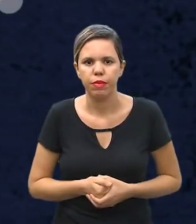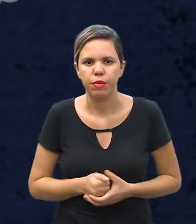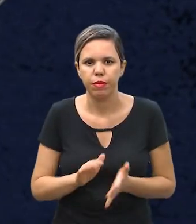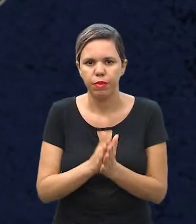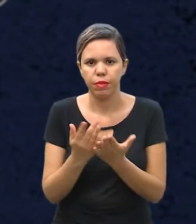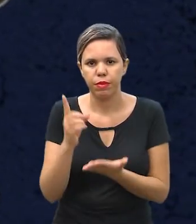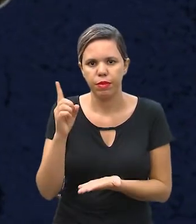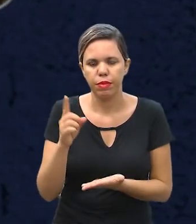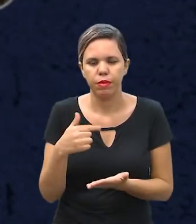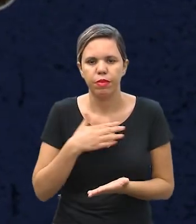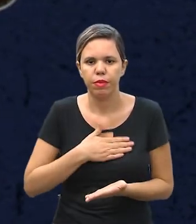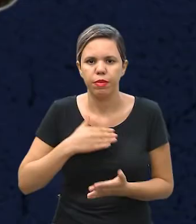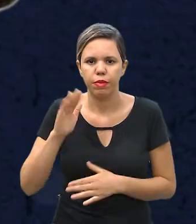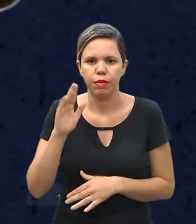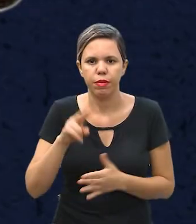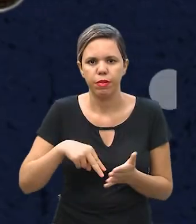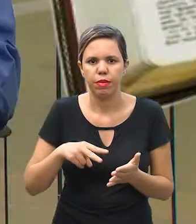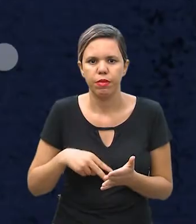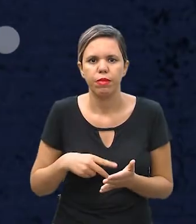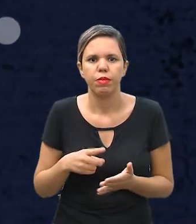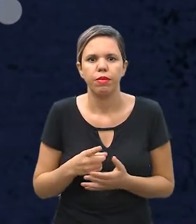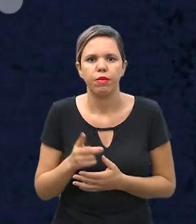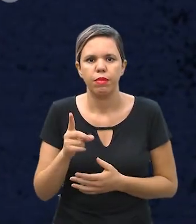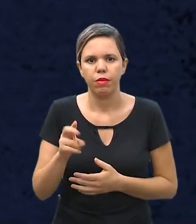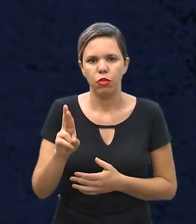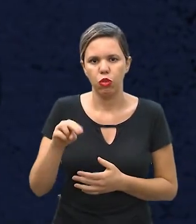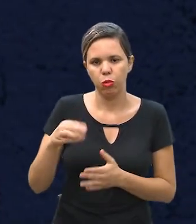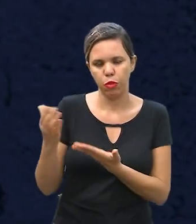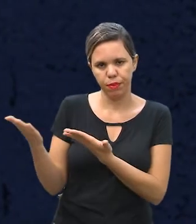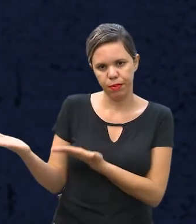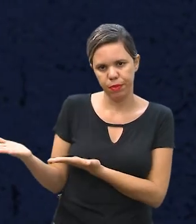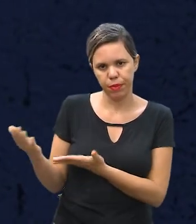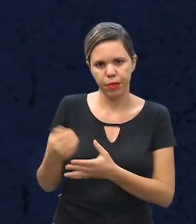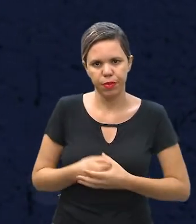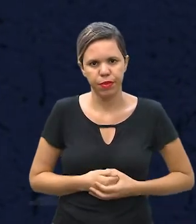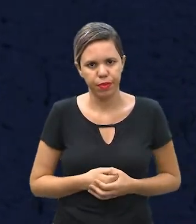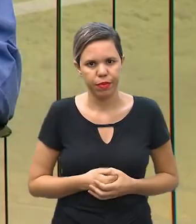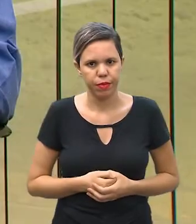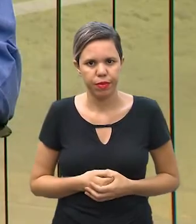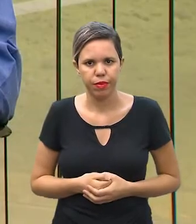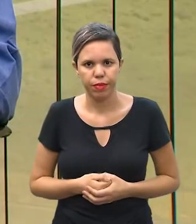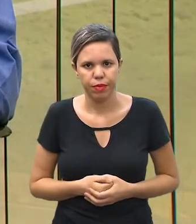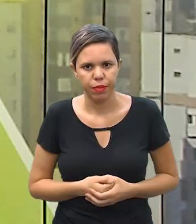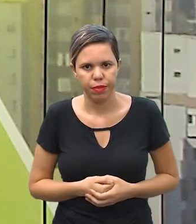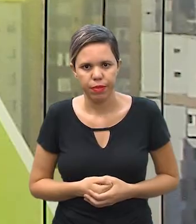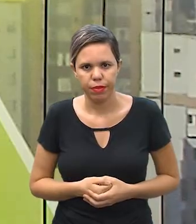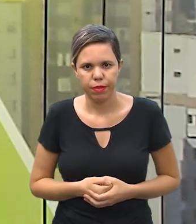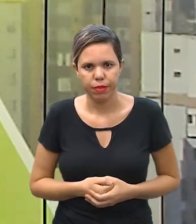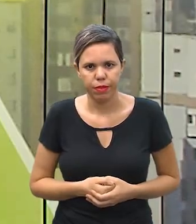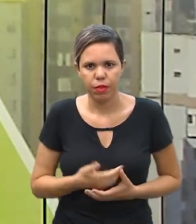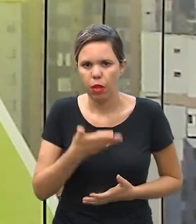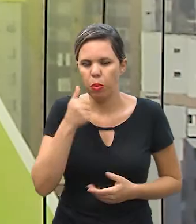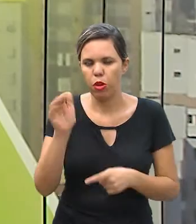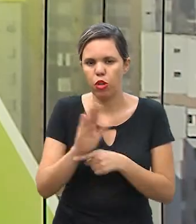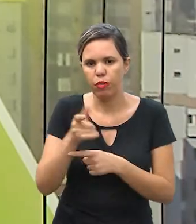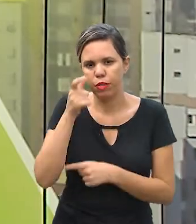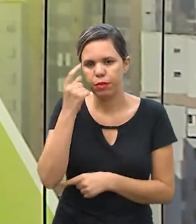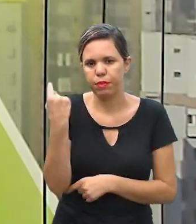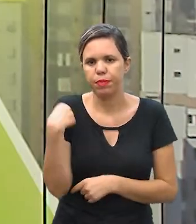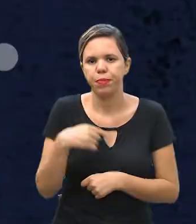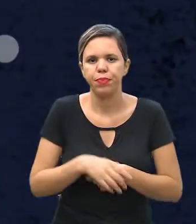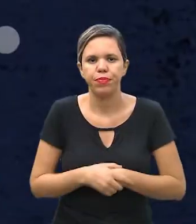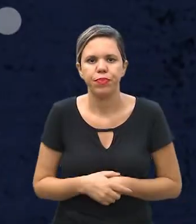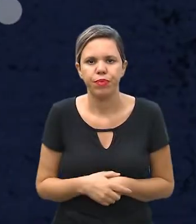da Bíblia, eu gosto muito de Drummond. Então, Amar se aprende amando. É um livro que eu gosto muito. O melhor filme que você já